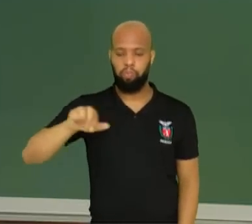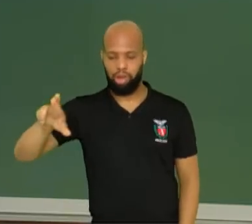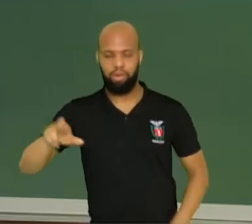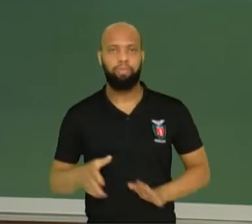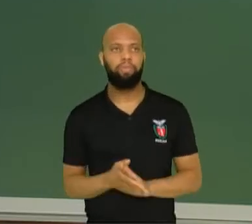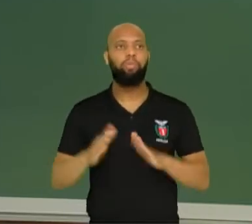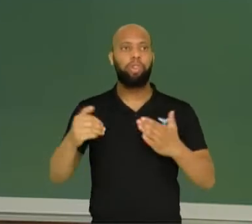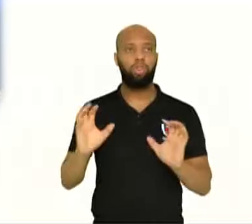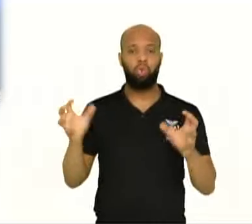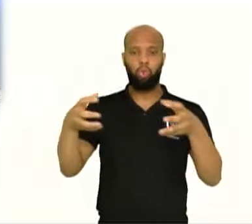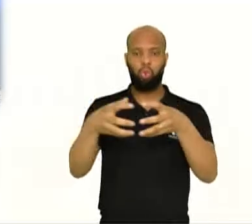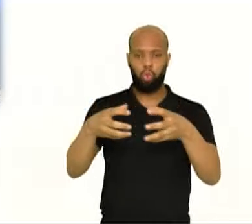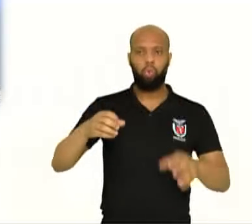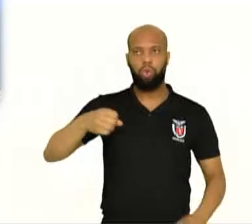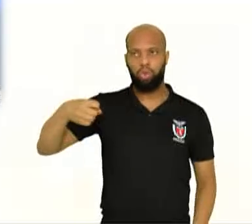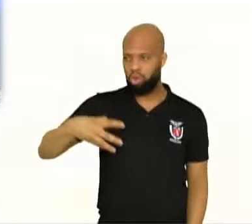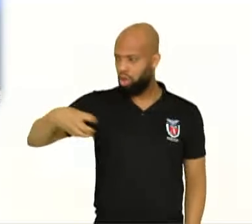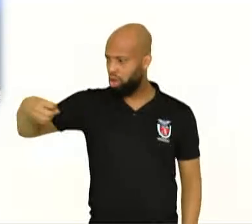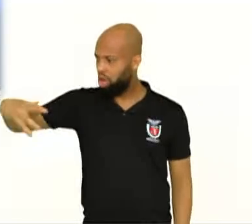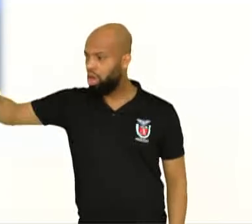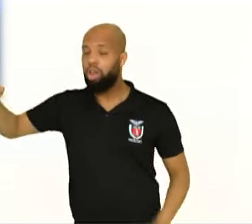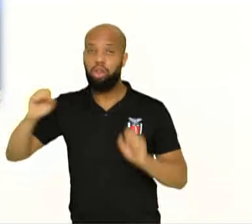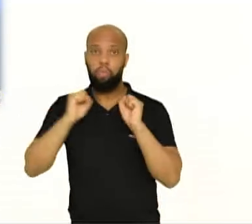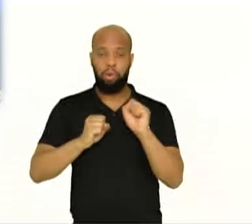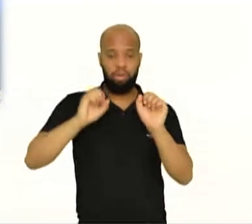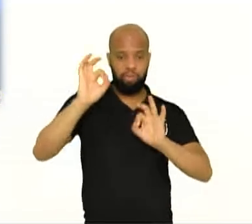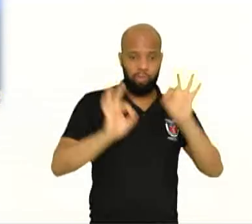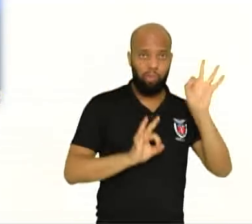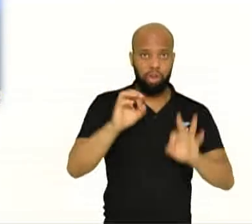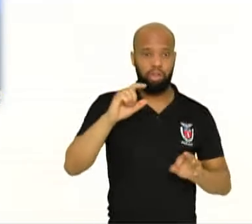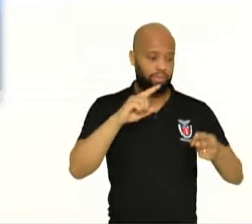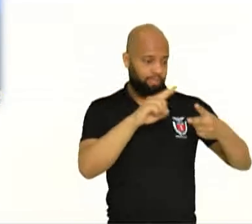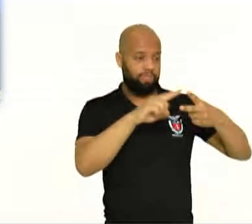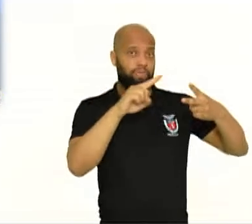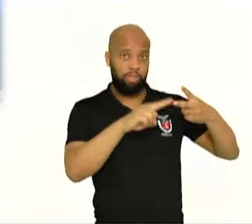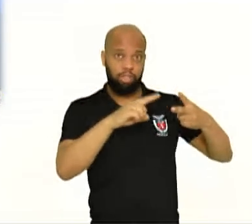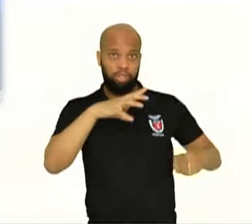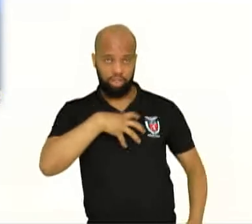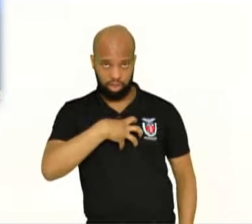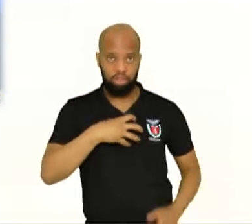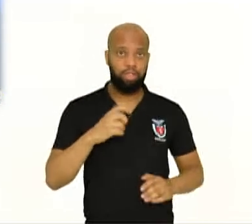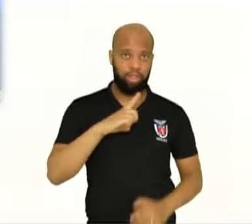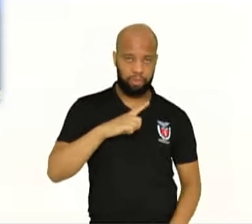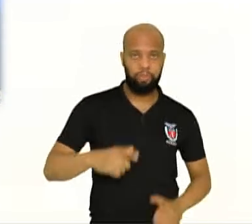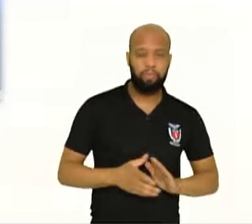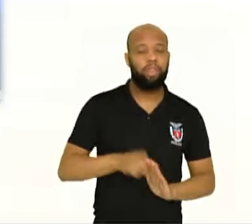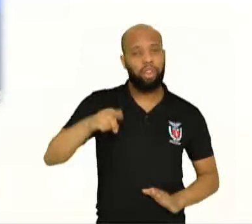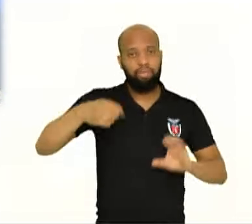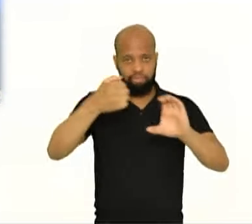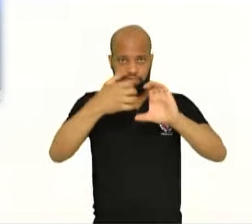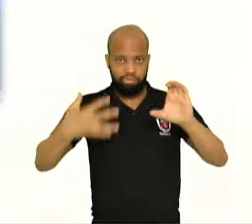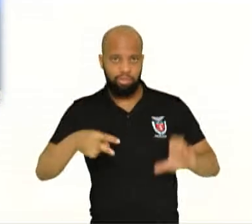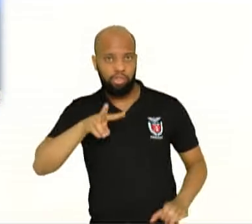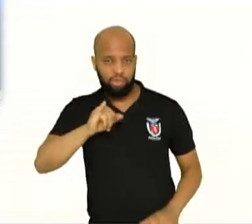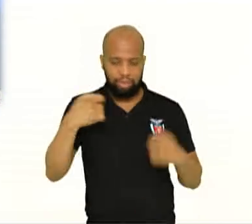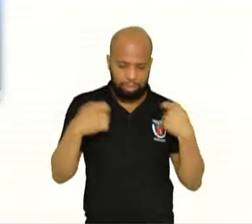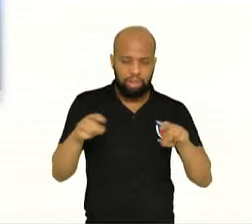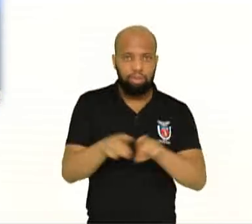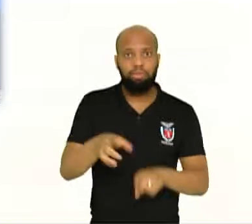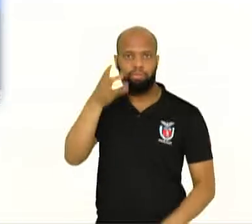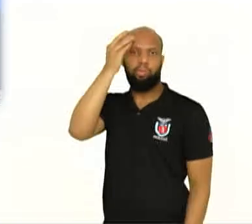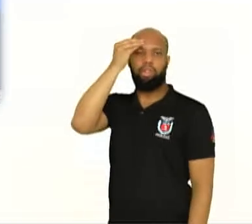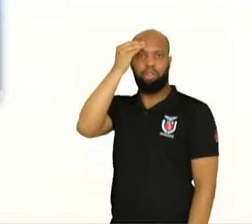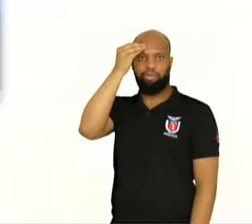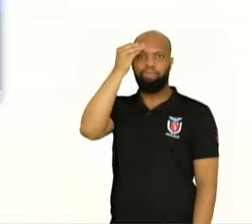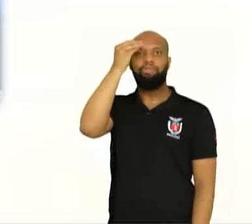Os quinidários, eles podem se organizar de duas formas na vida deles. Então, isso é uma característica que a gente precisa guardar